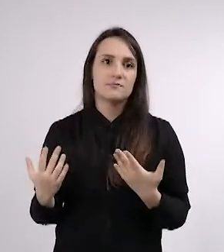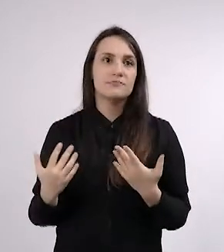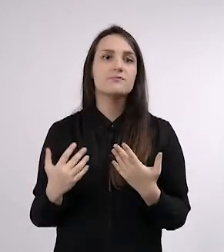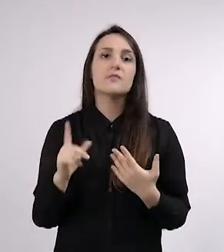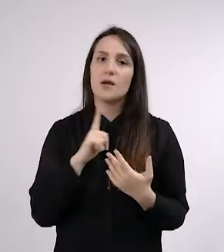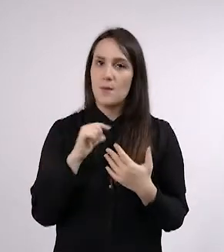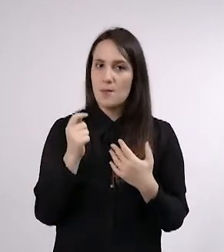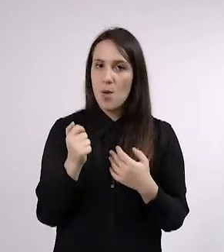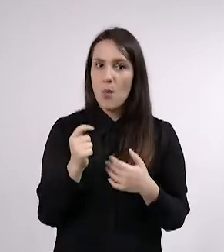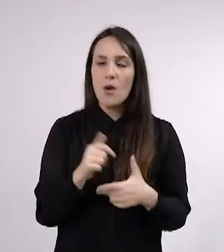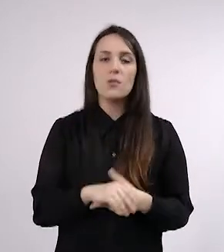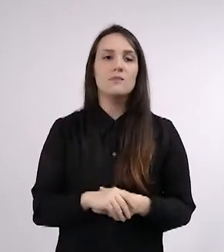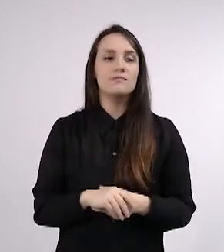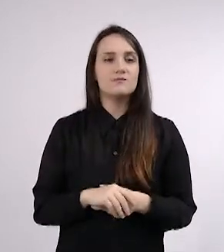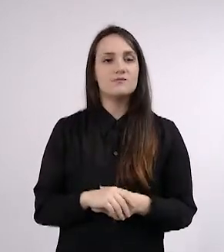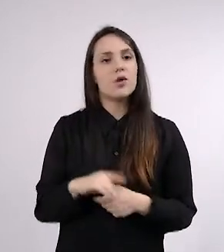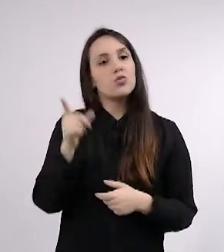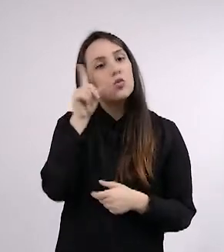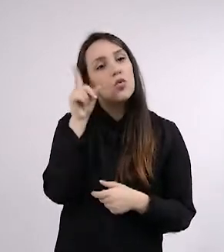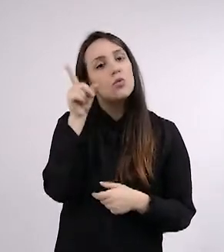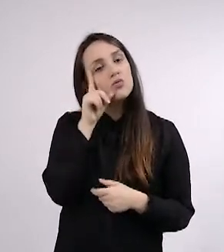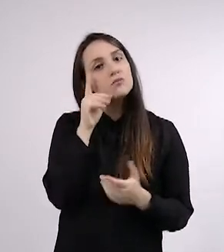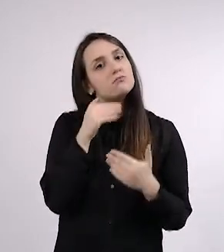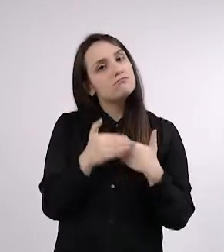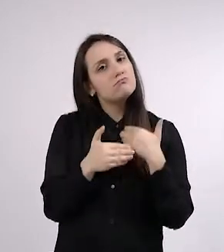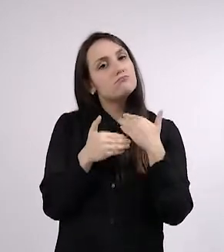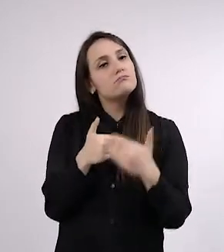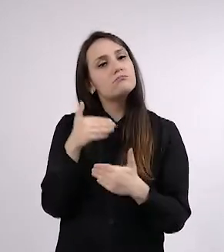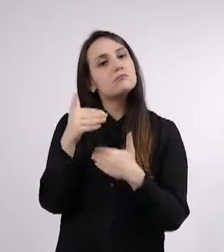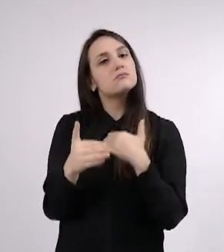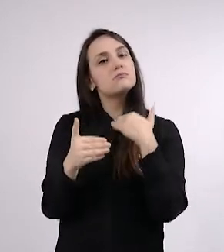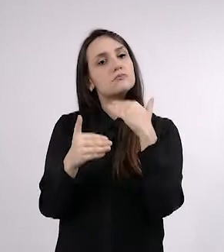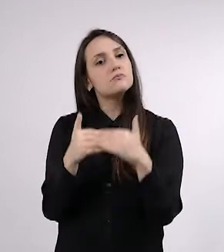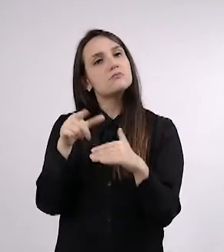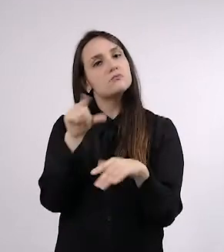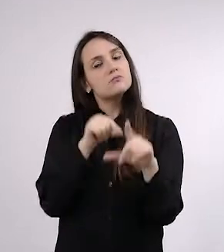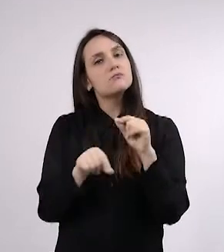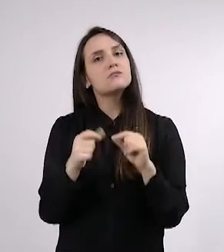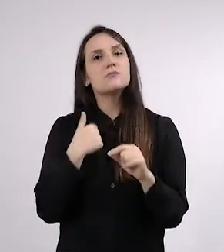gente monitora e as decisões são dia a dia, como foi falado também.